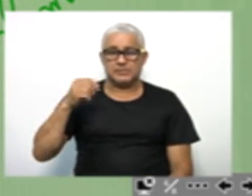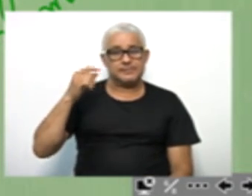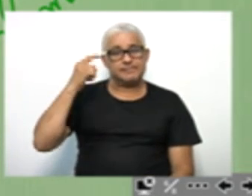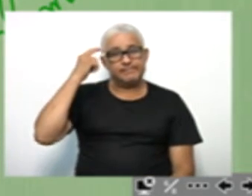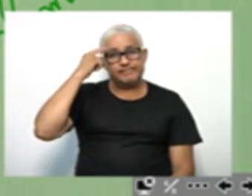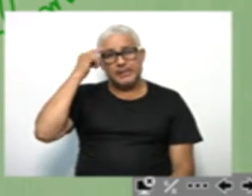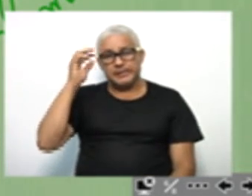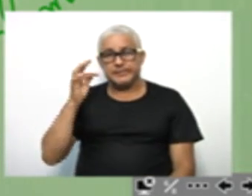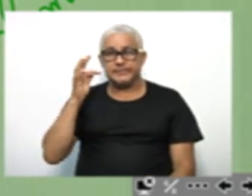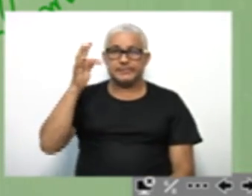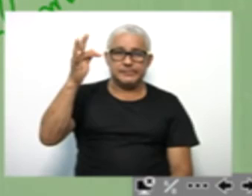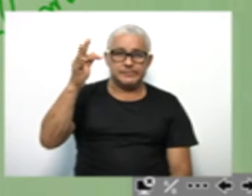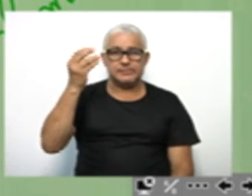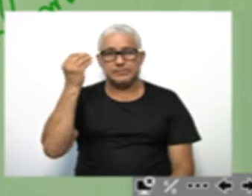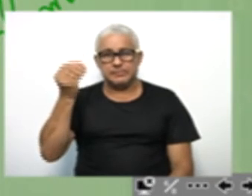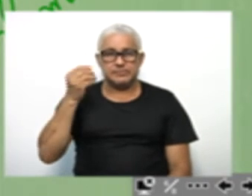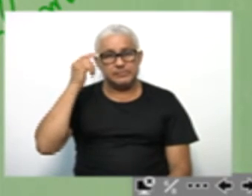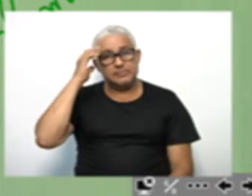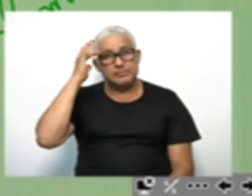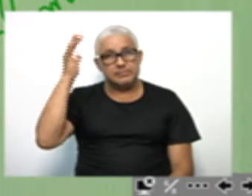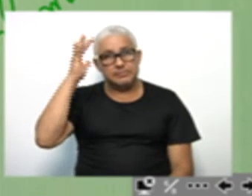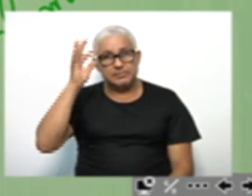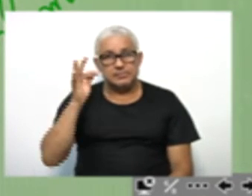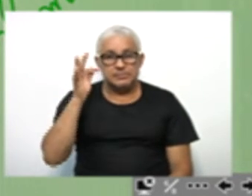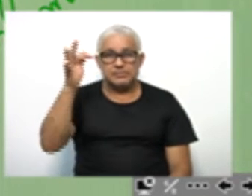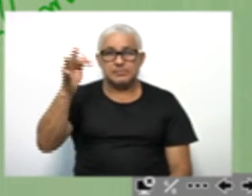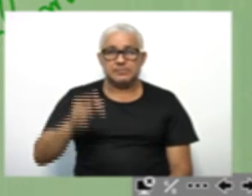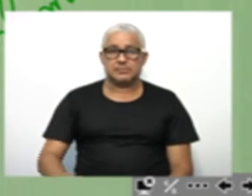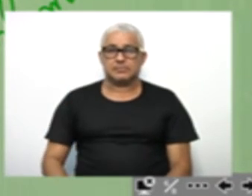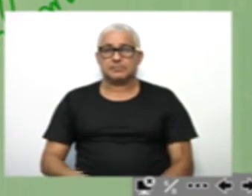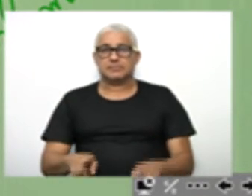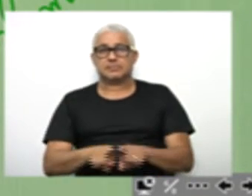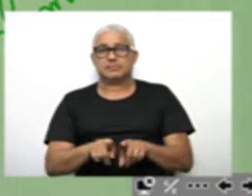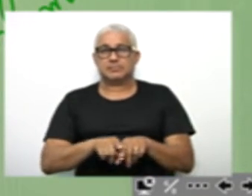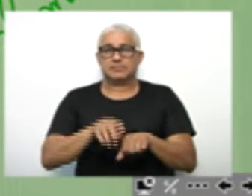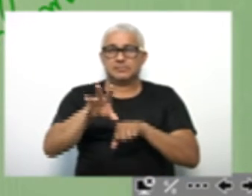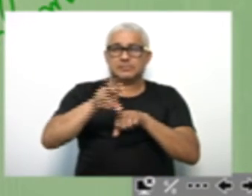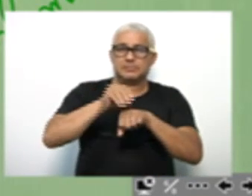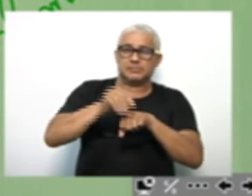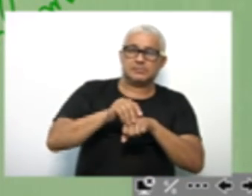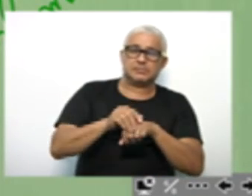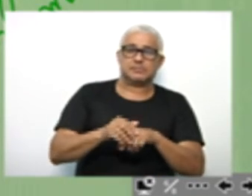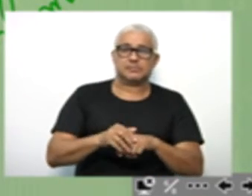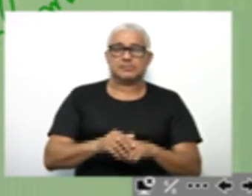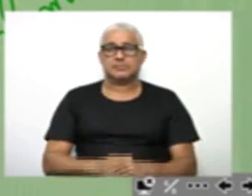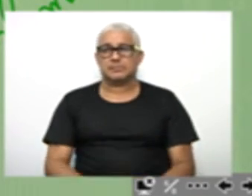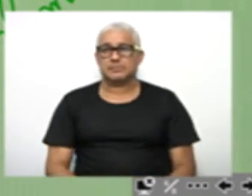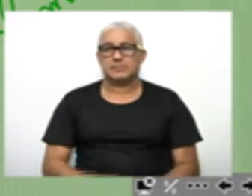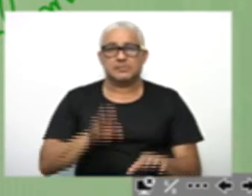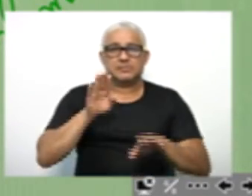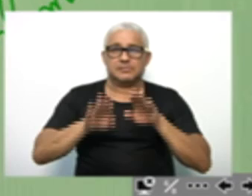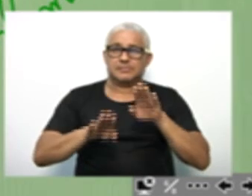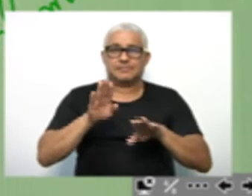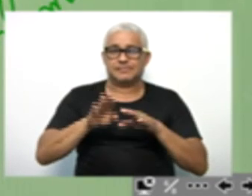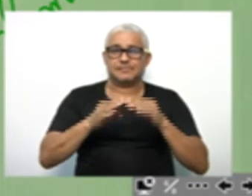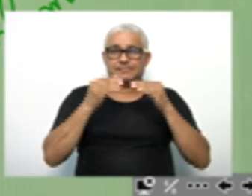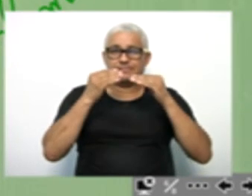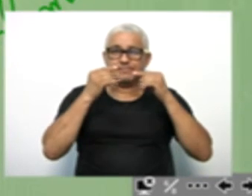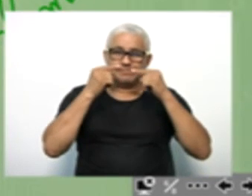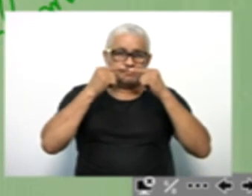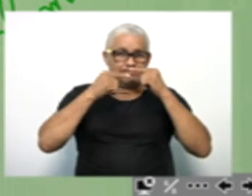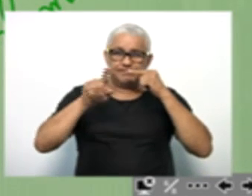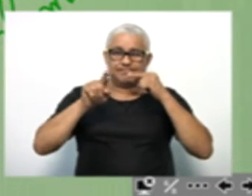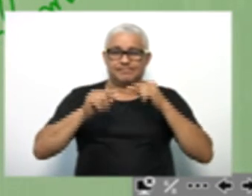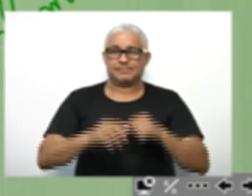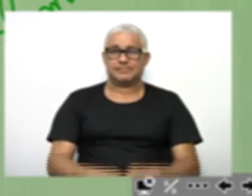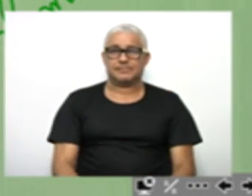esse futuro, você tenta imaginar esse futuro, você tenta identificar situações que às vezes não está vista,